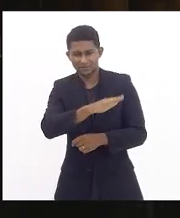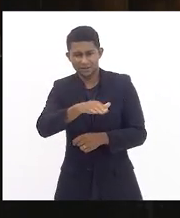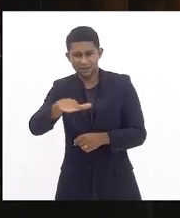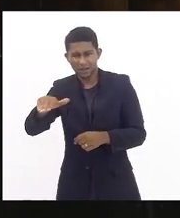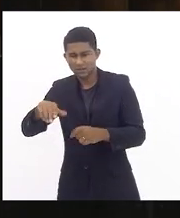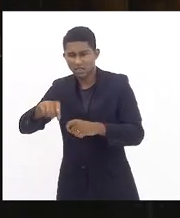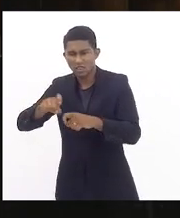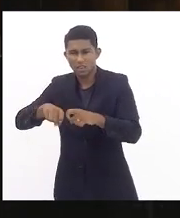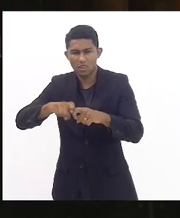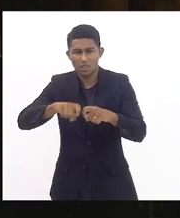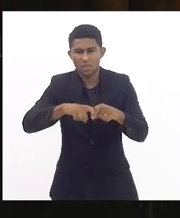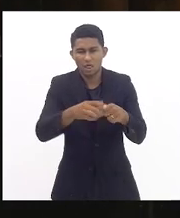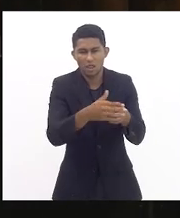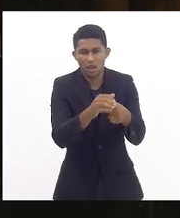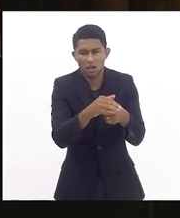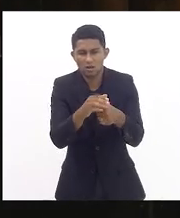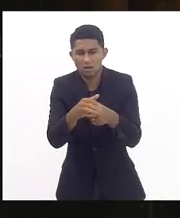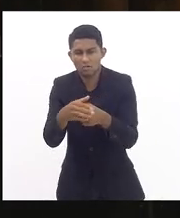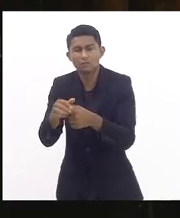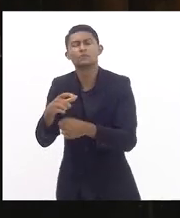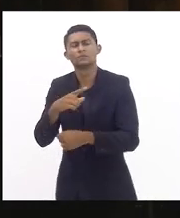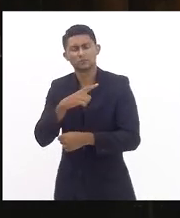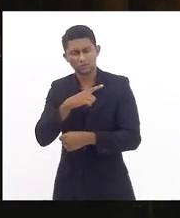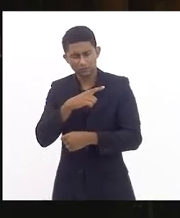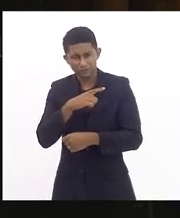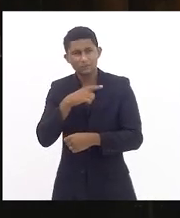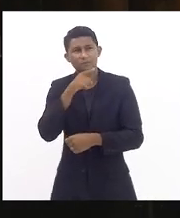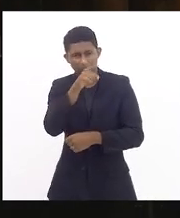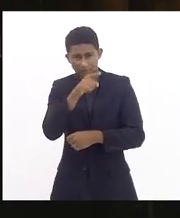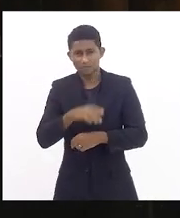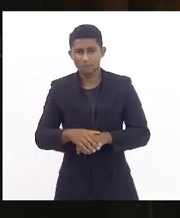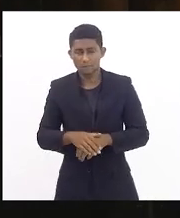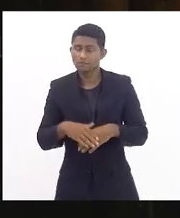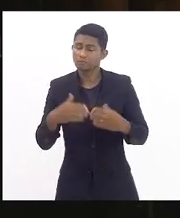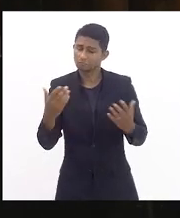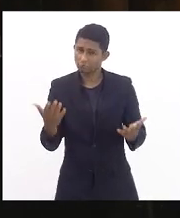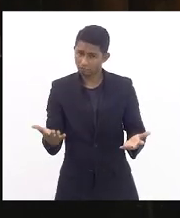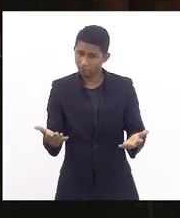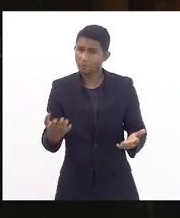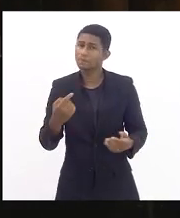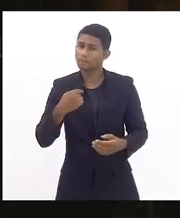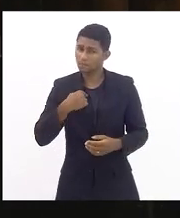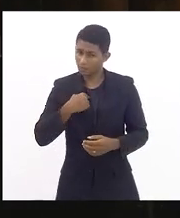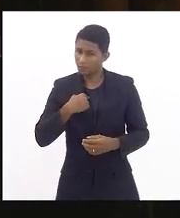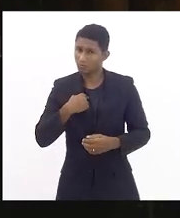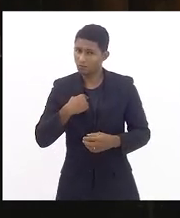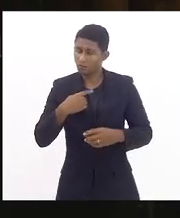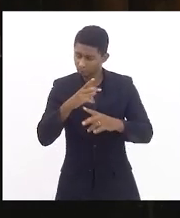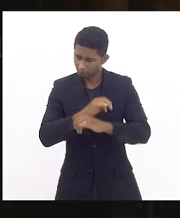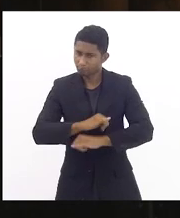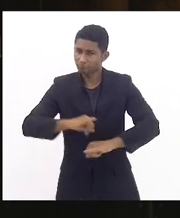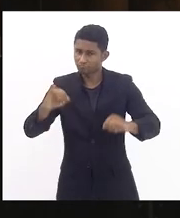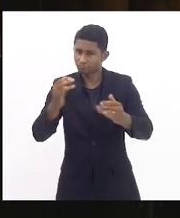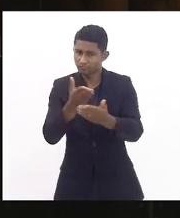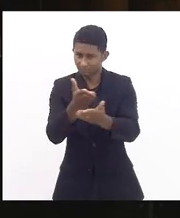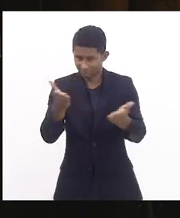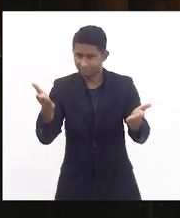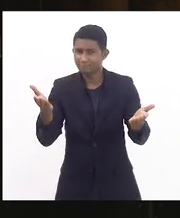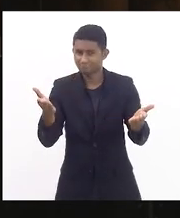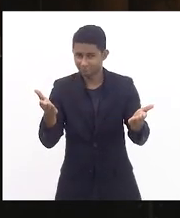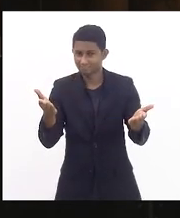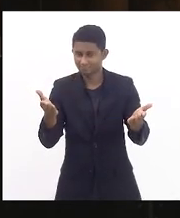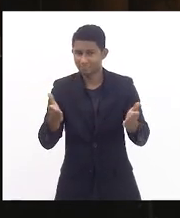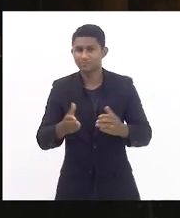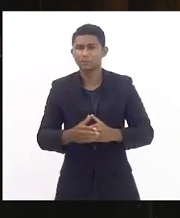muito chocante. Então, eu gostaria muito de chamar a atenção dos senhores e senhoras